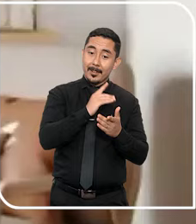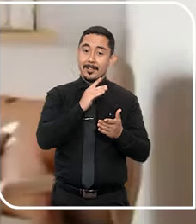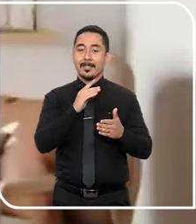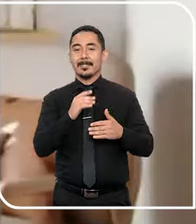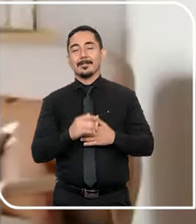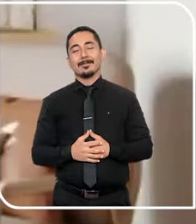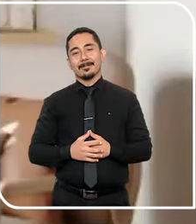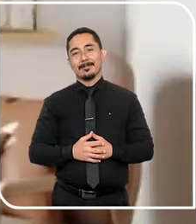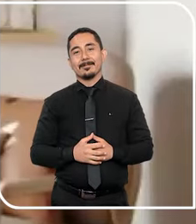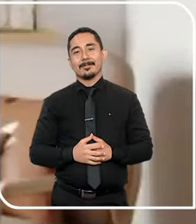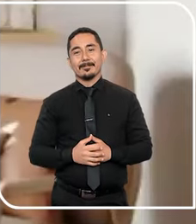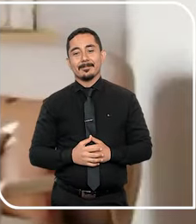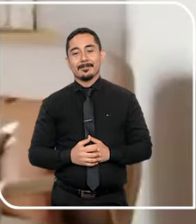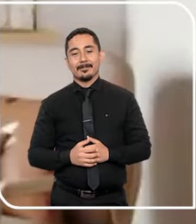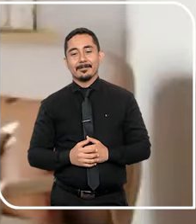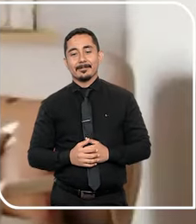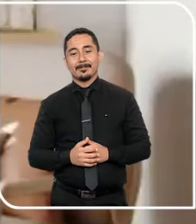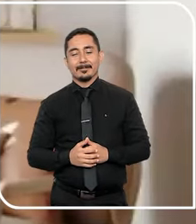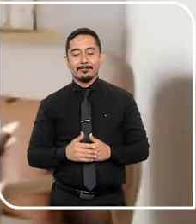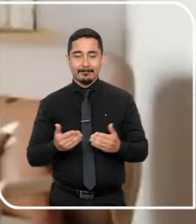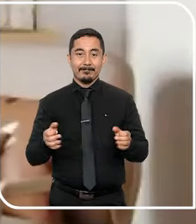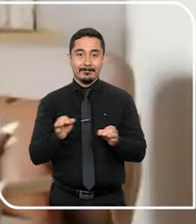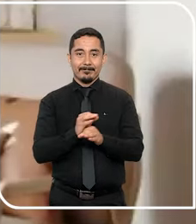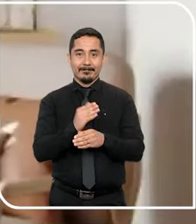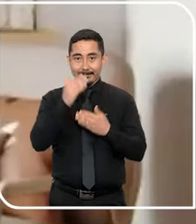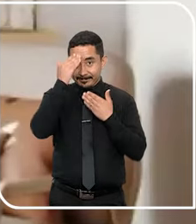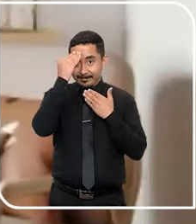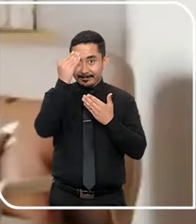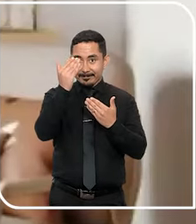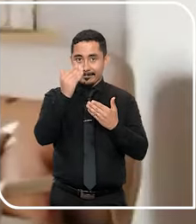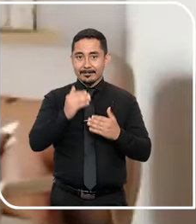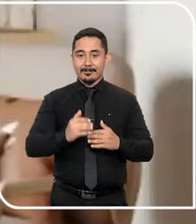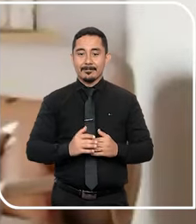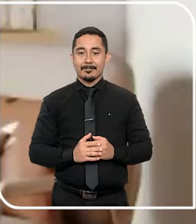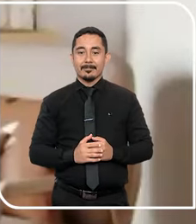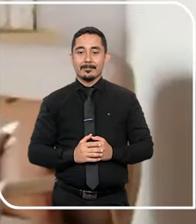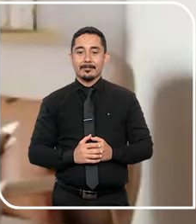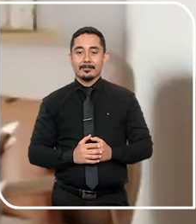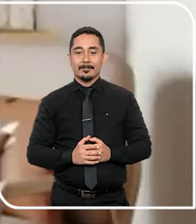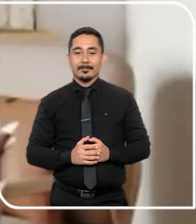começo enfim e é isso muito